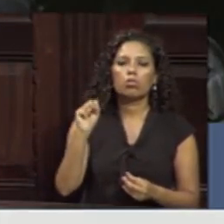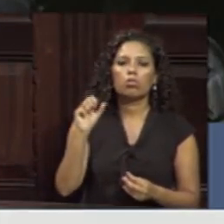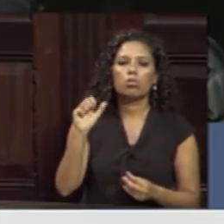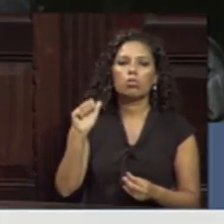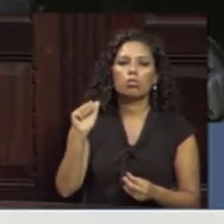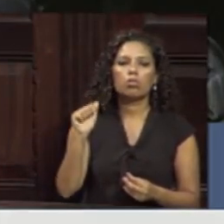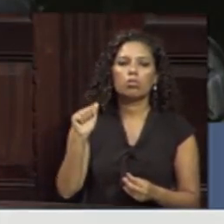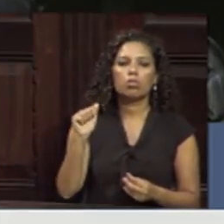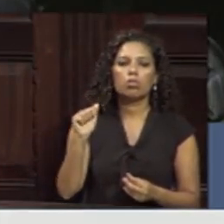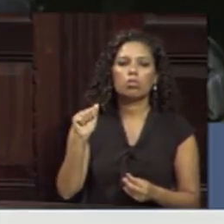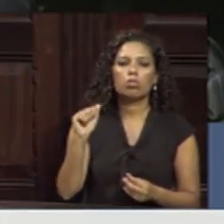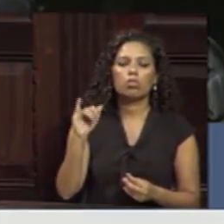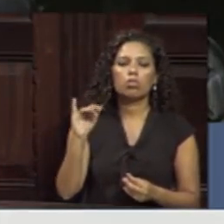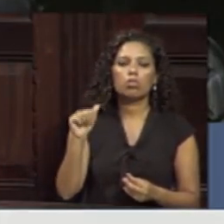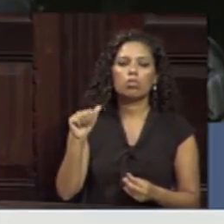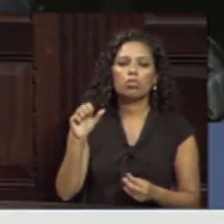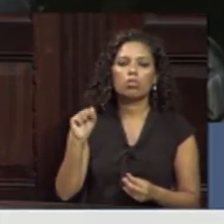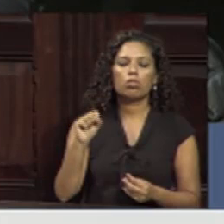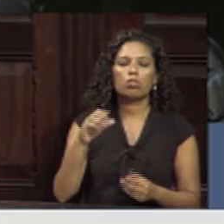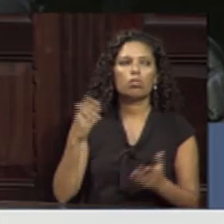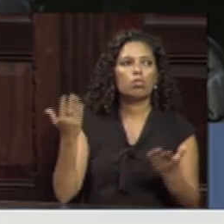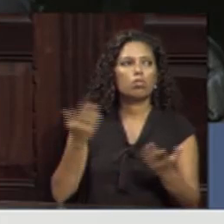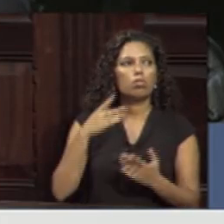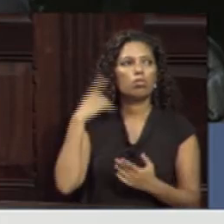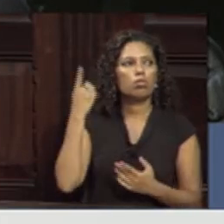Deputado Luiz Paulo, em seguida, deputada enfermeira Rejane.